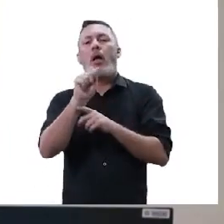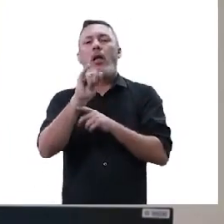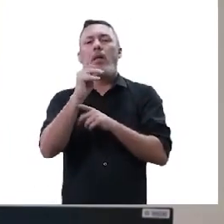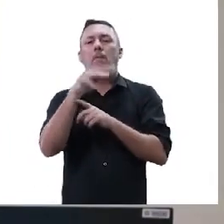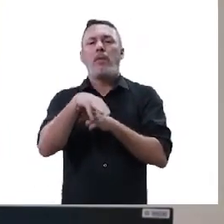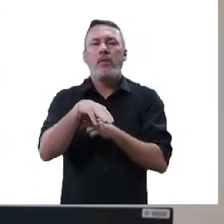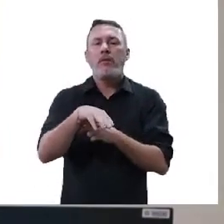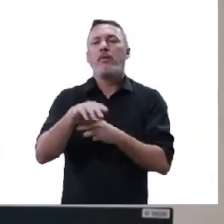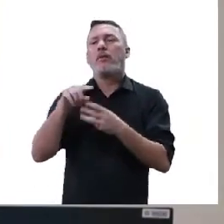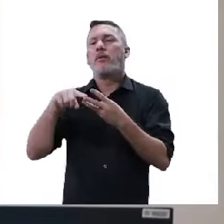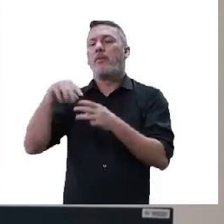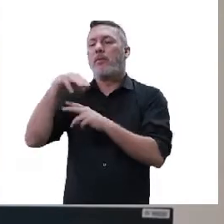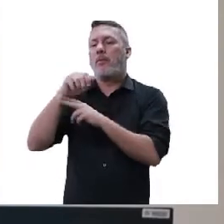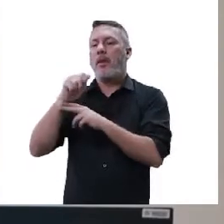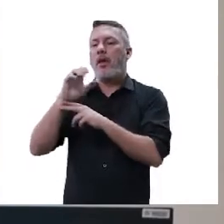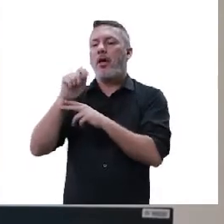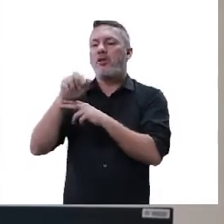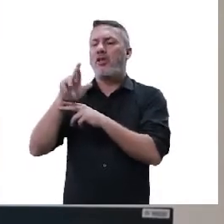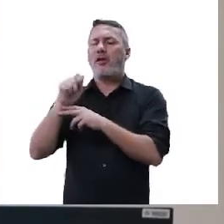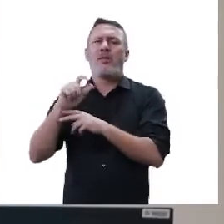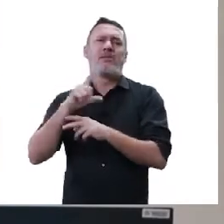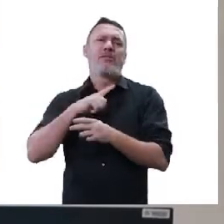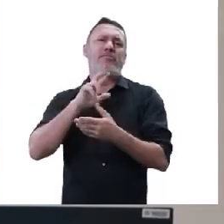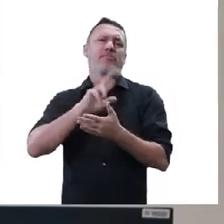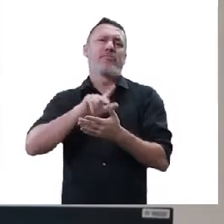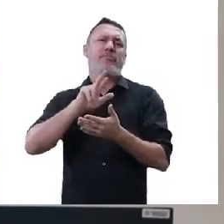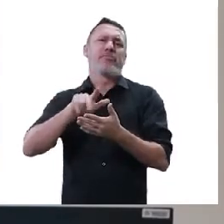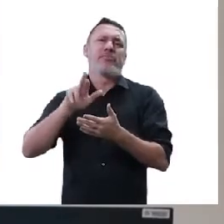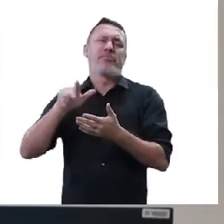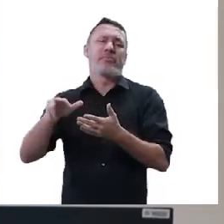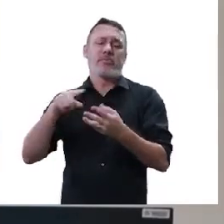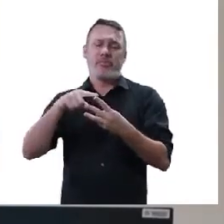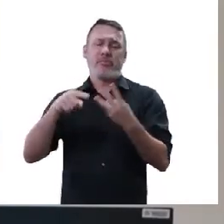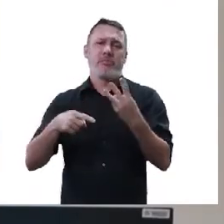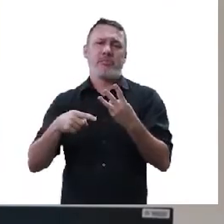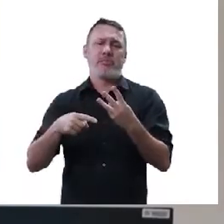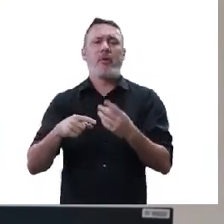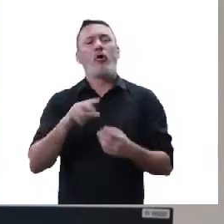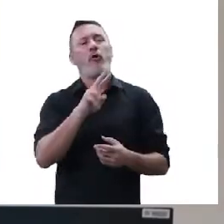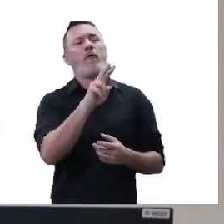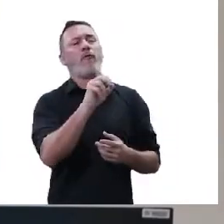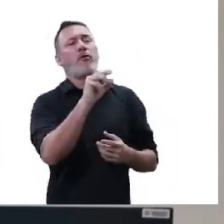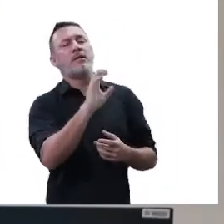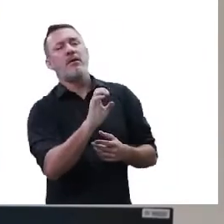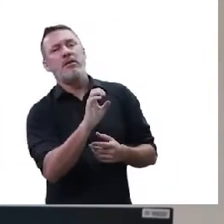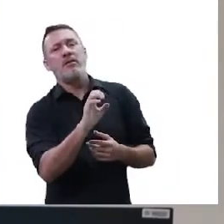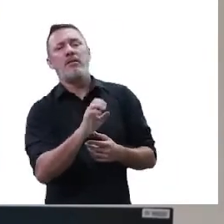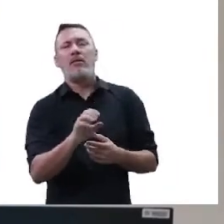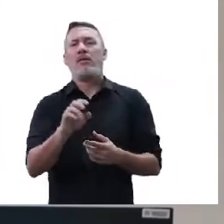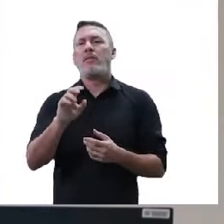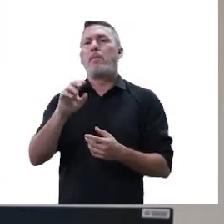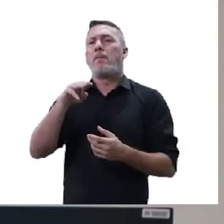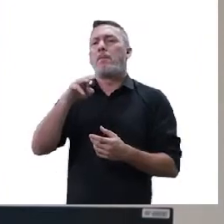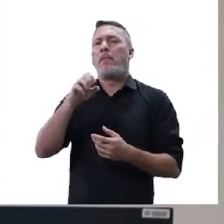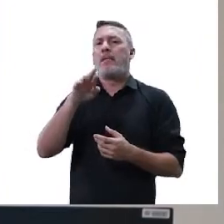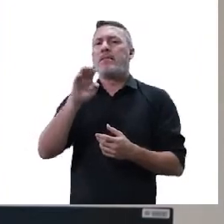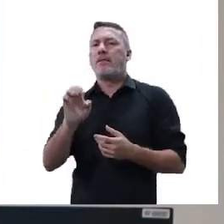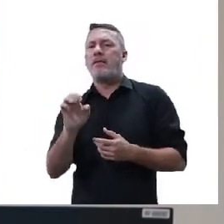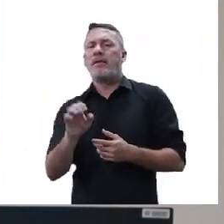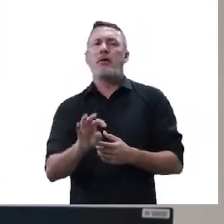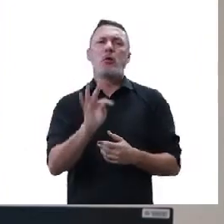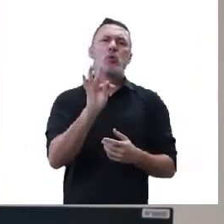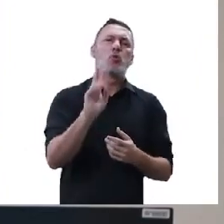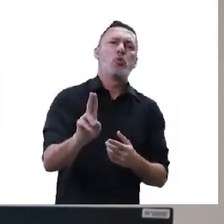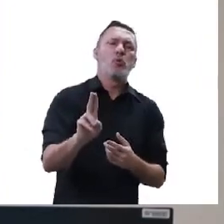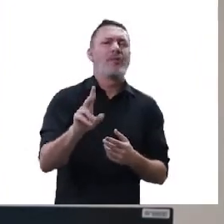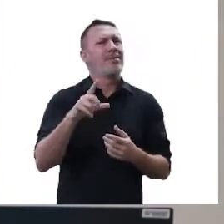jeito. E a língua portuguesa? Ou você, vossa mercê? Ou você? Ou tu? Olha como que a